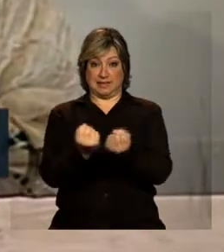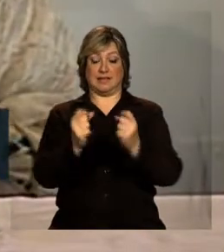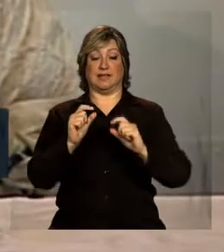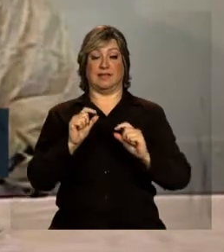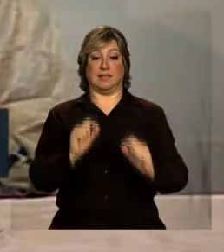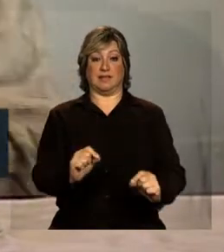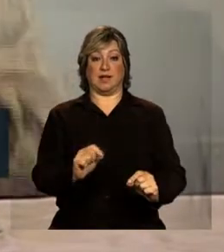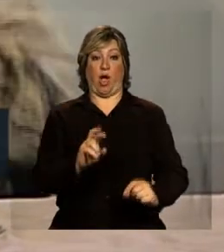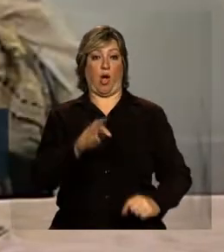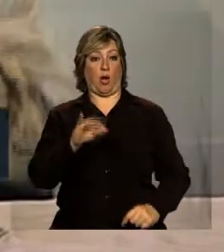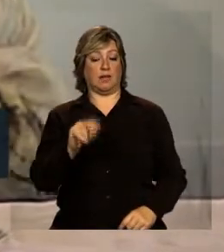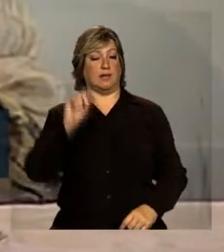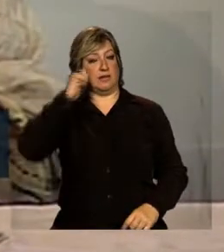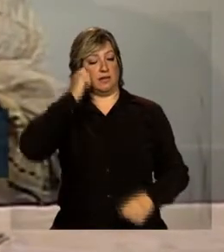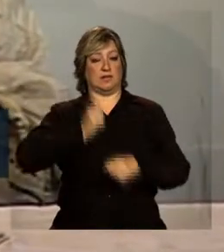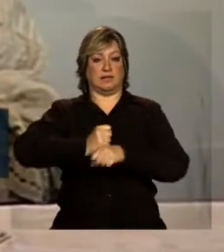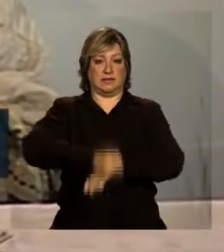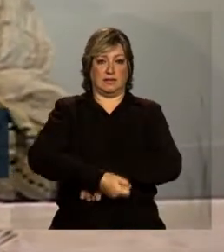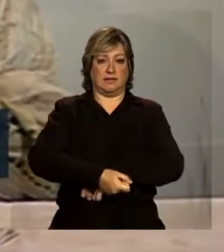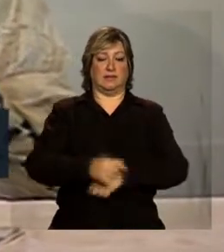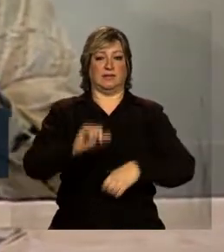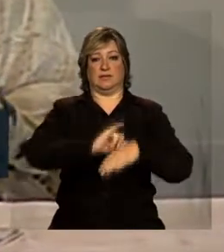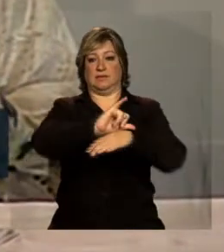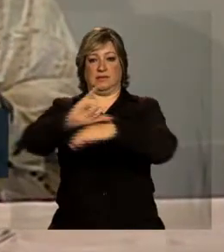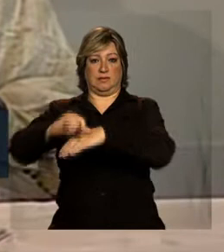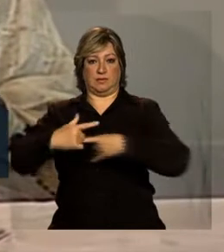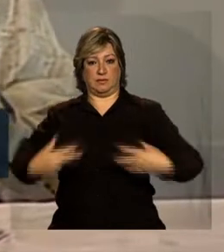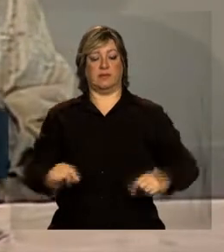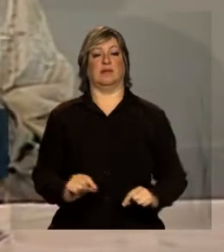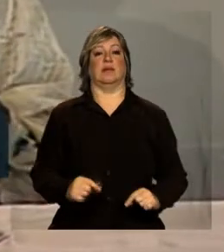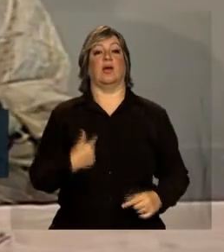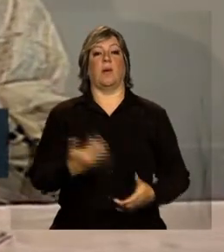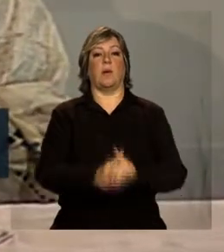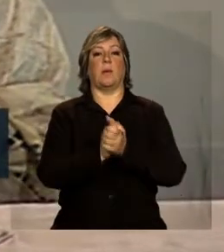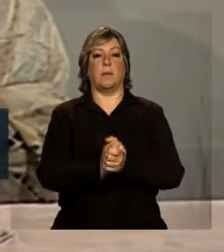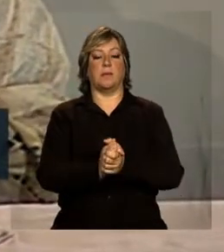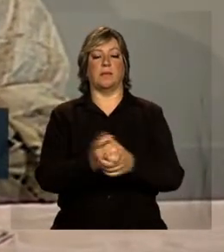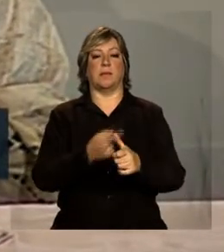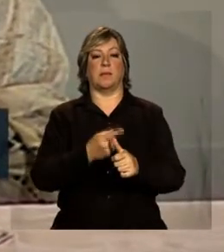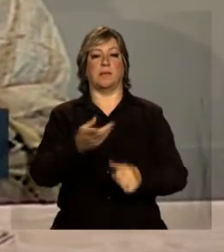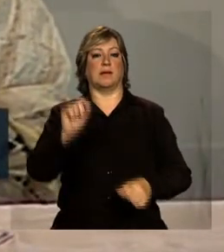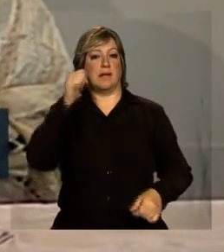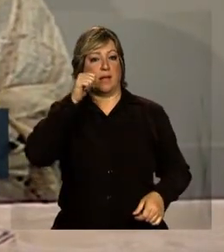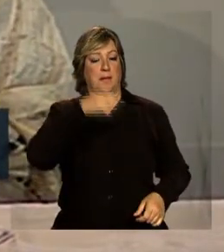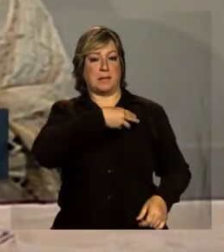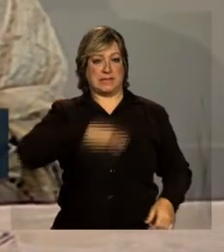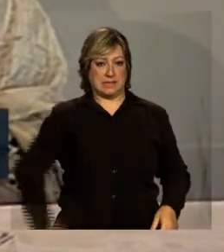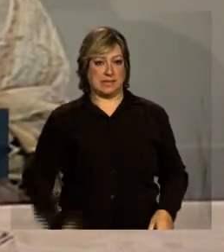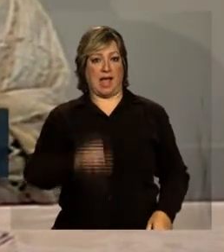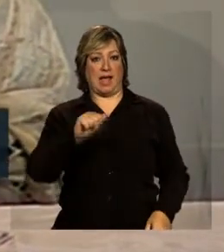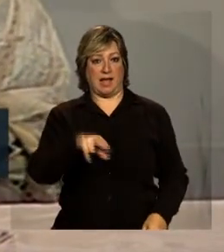seminário A Rota do Escravo. Queria cumprimentar inicialmente a ministra Ana de